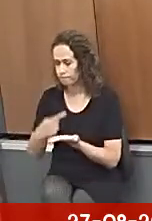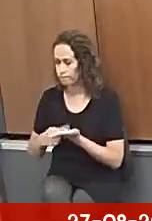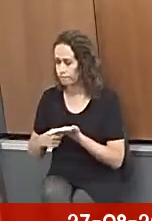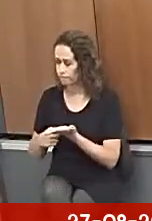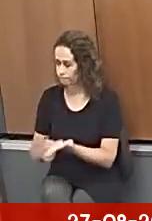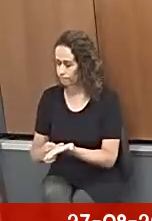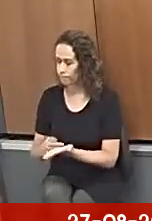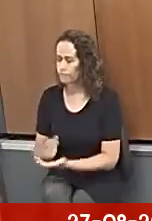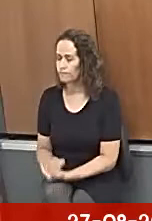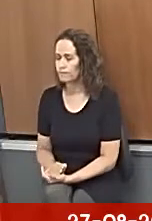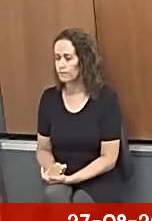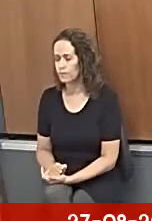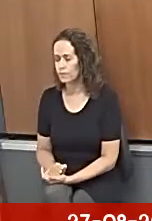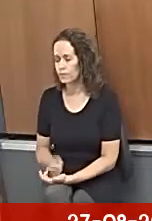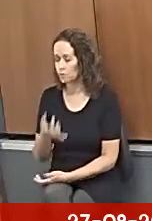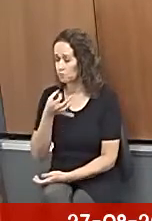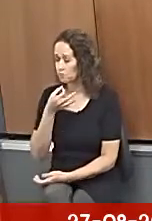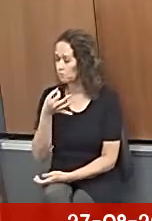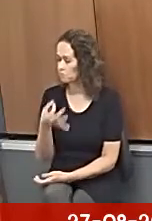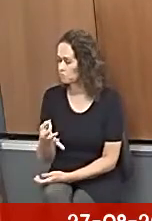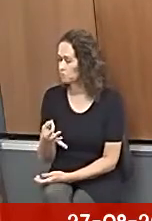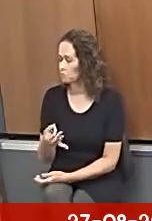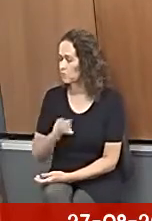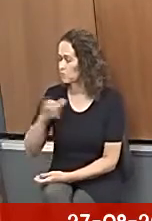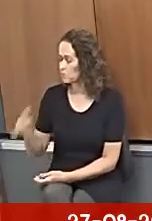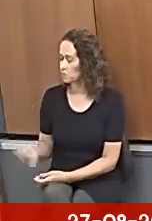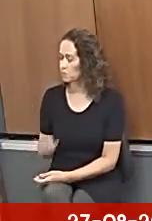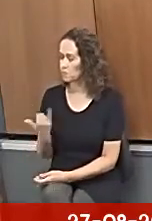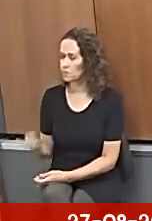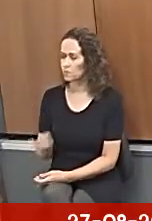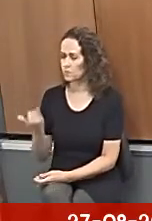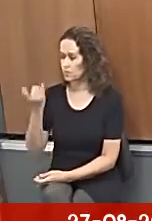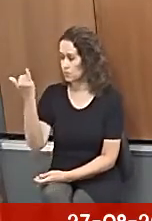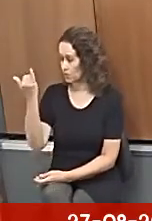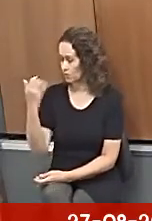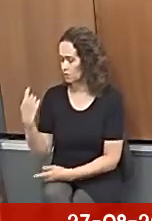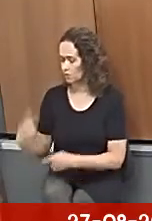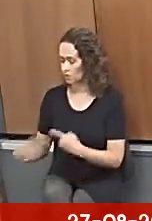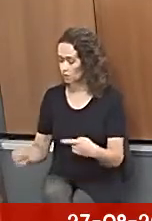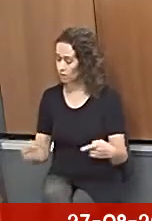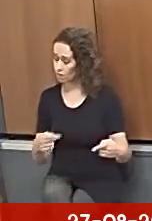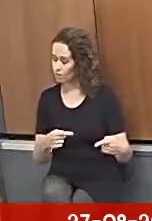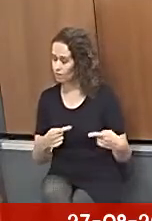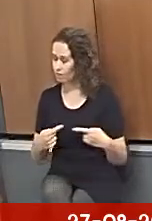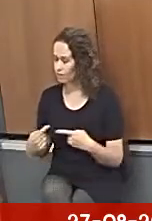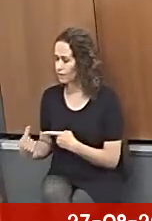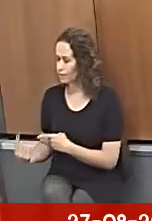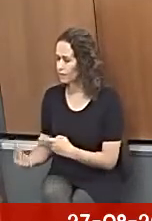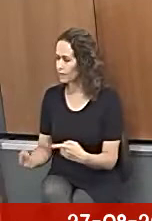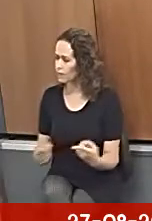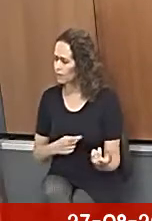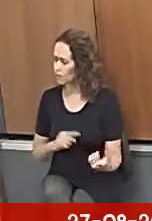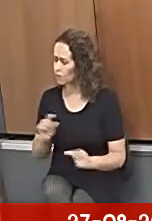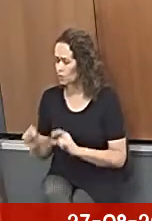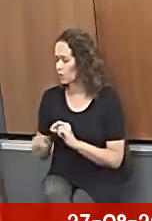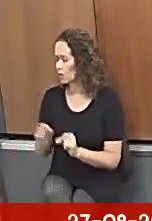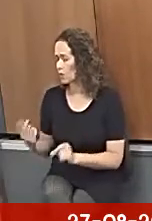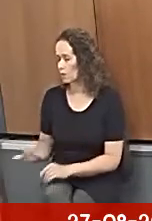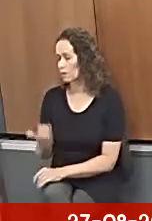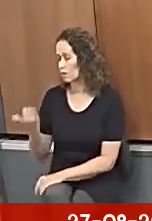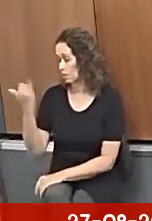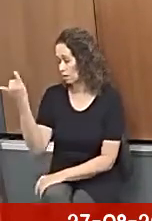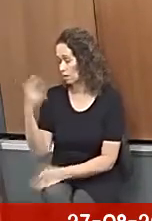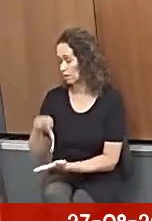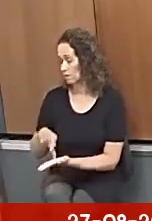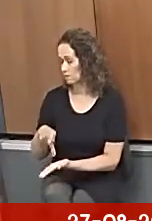eu acho que essa é uma oportunidade importante para debater questões que são de fato com quadro com os senhores relevantes bra pro